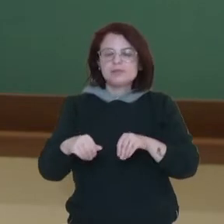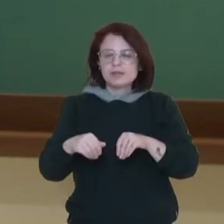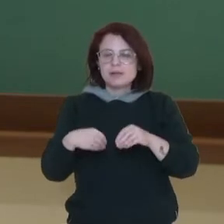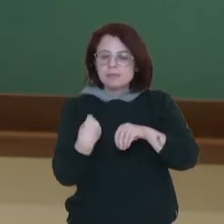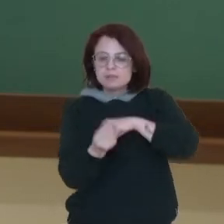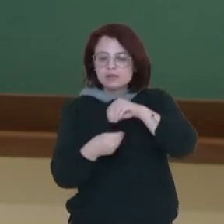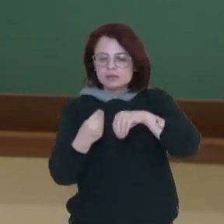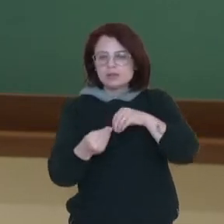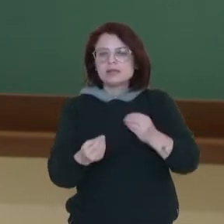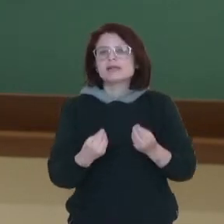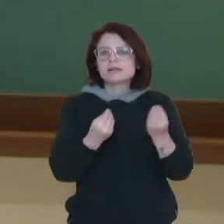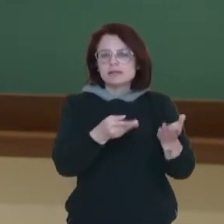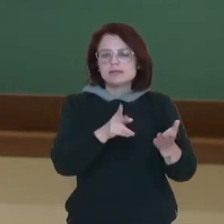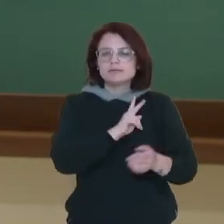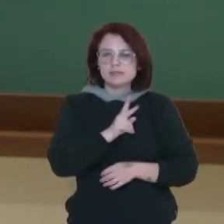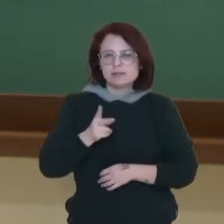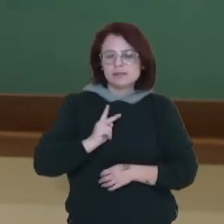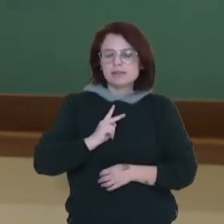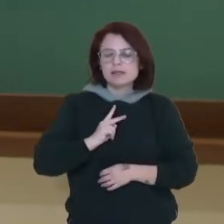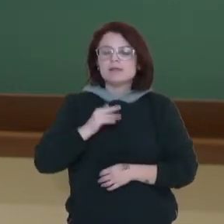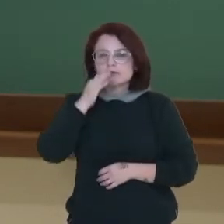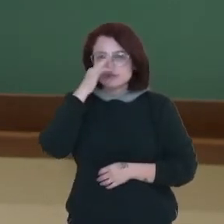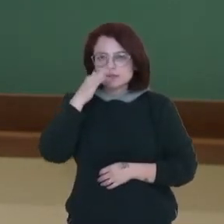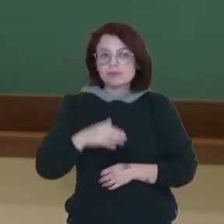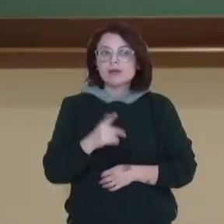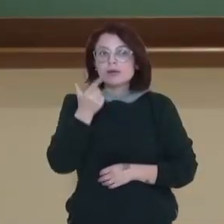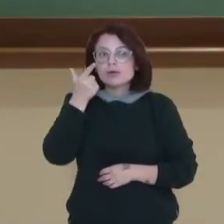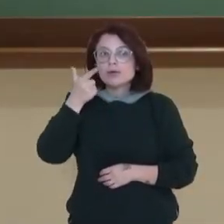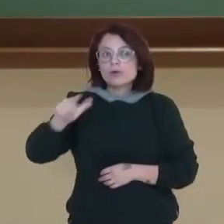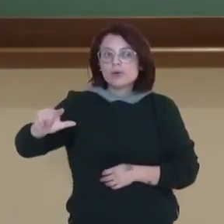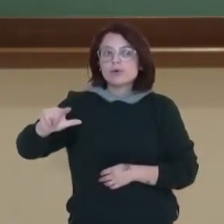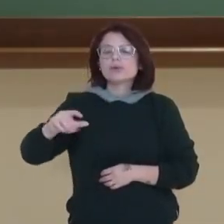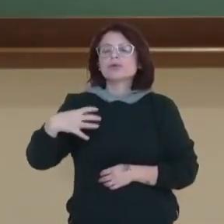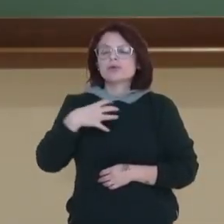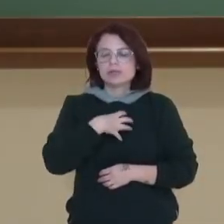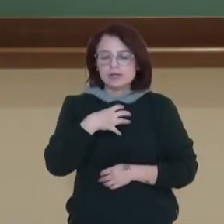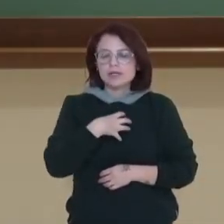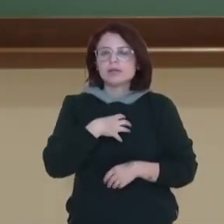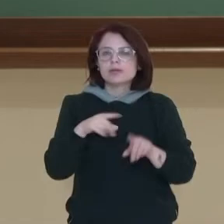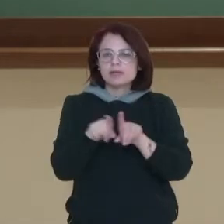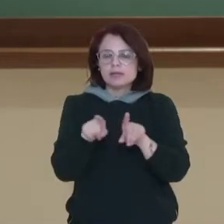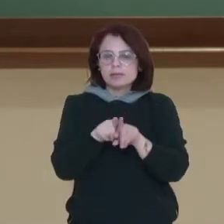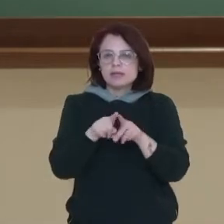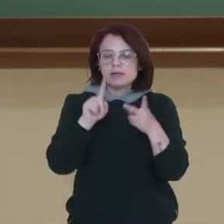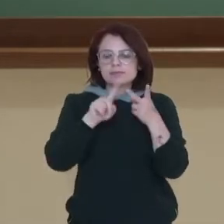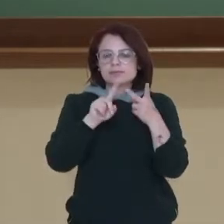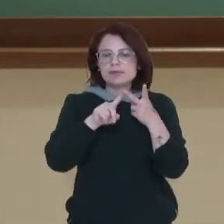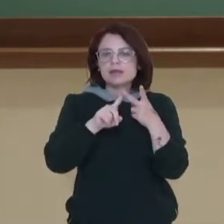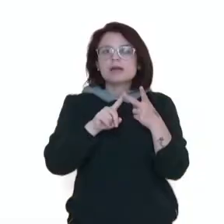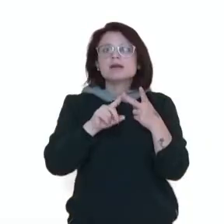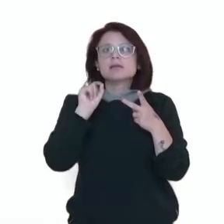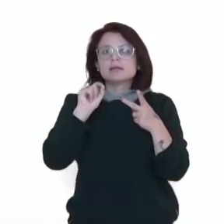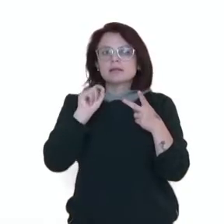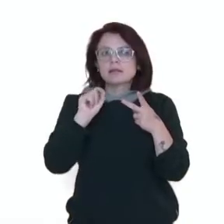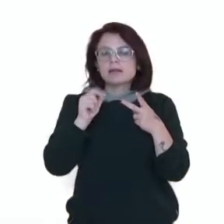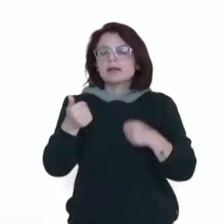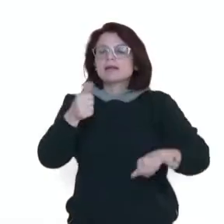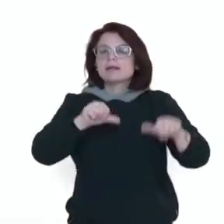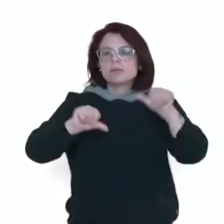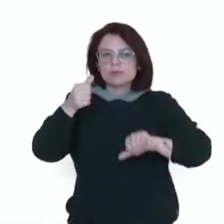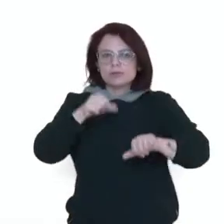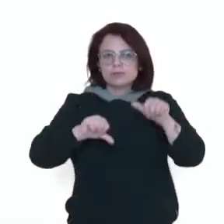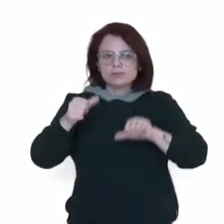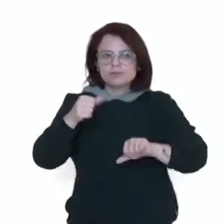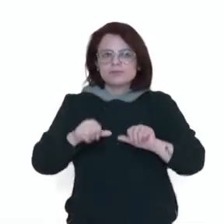dê os nutrientes necessários. Uma outra forma de se conseguir essa adubação, essa correção do solo é através dos adubos